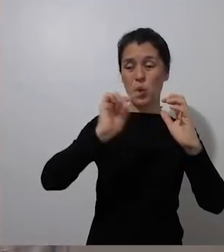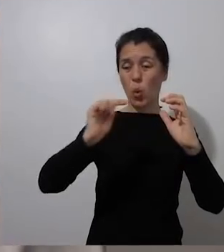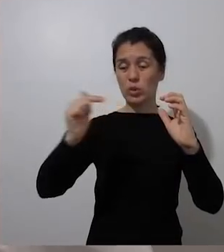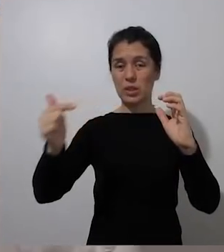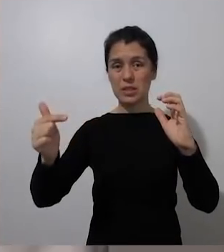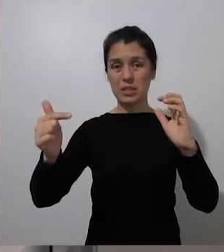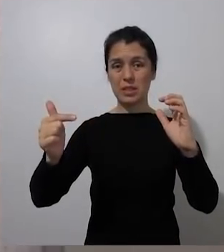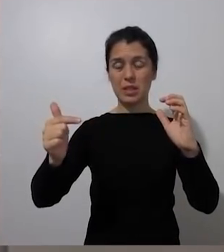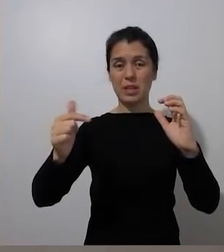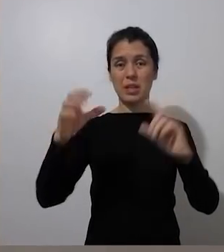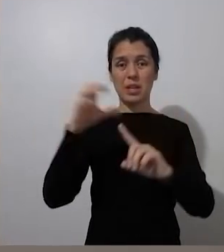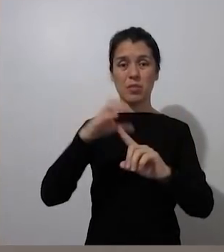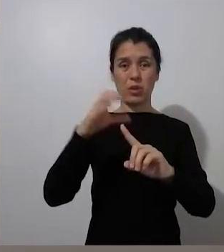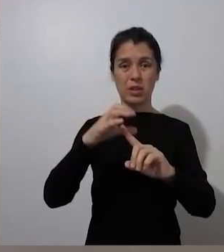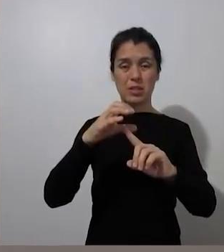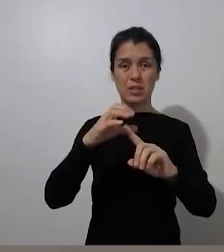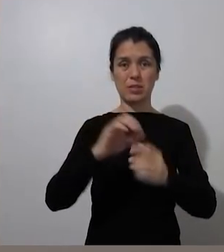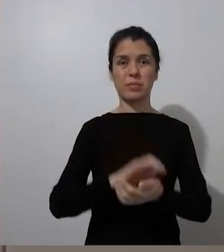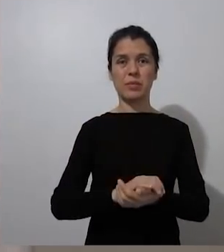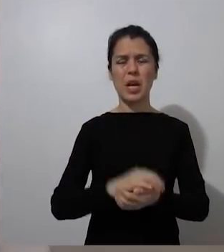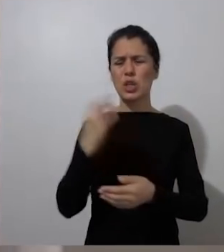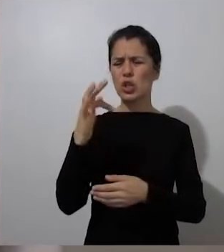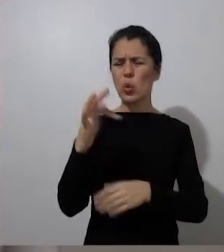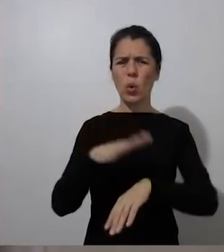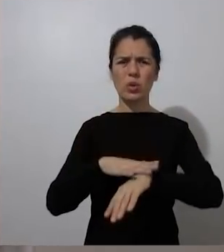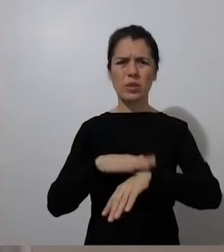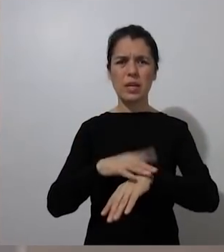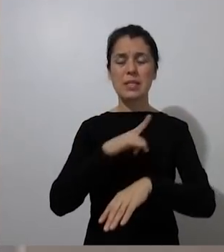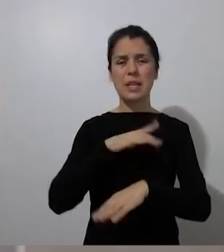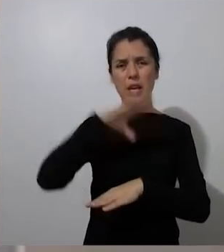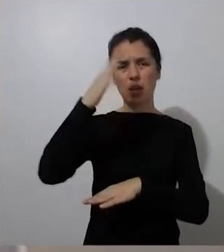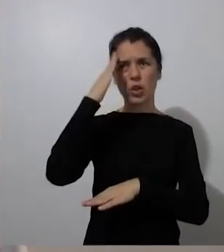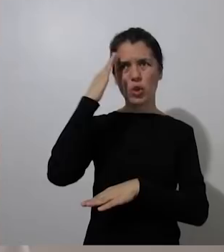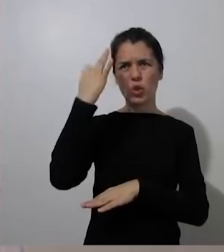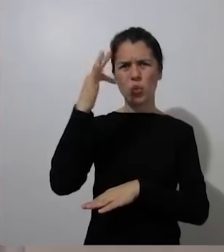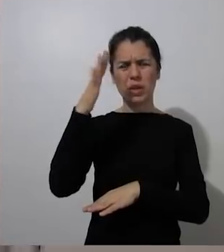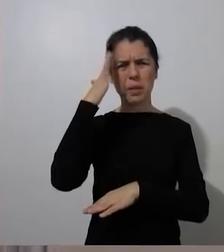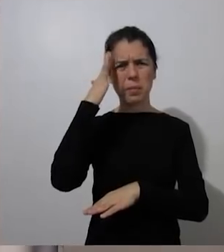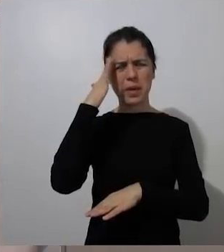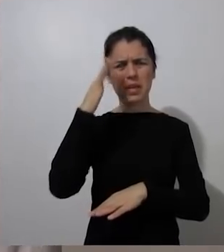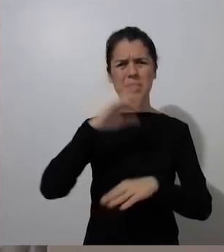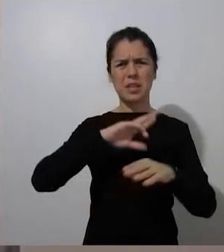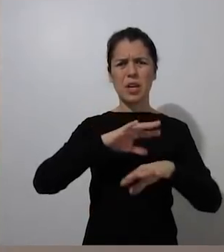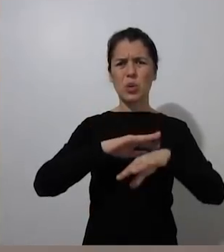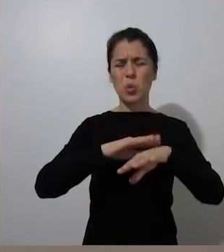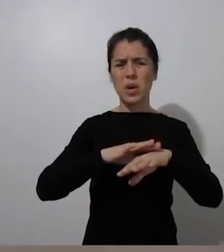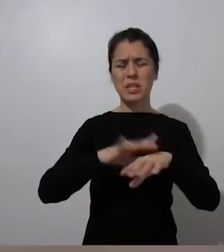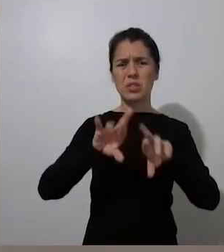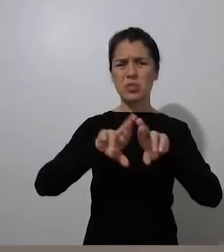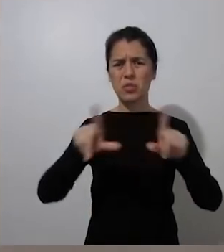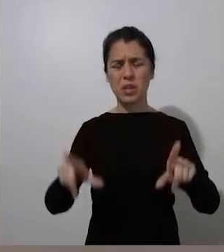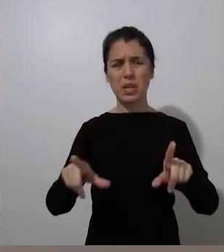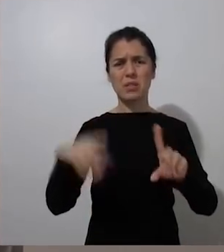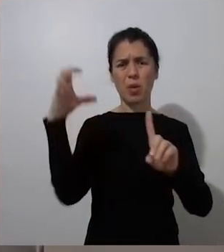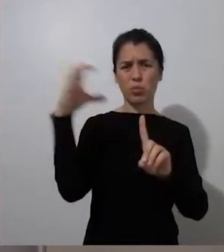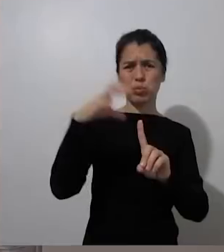em outros neurotransmissores. Inclusive ele entra até em neurotransmissores de dores crônicas. Se você tem enxaqueca, fibromialgia, para dor,